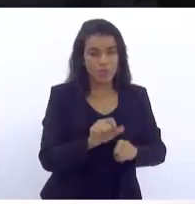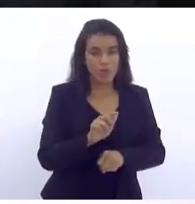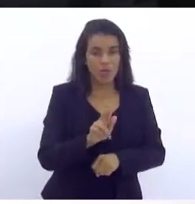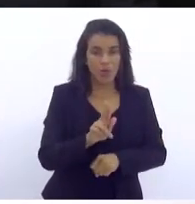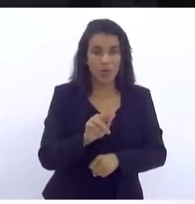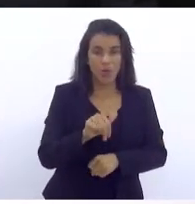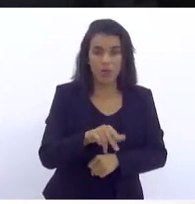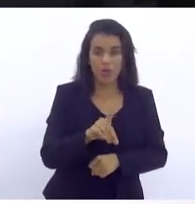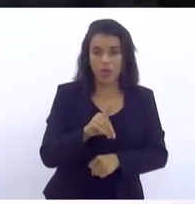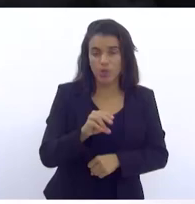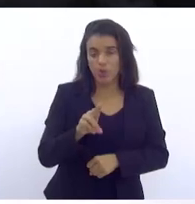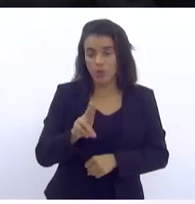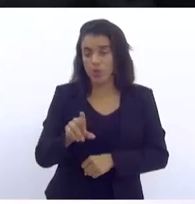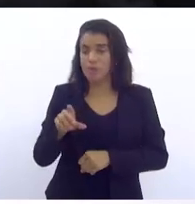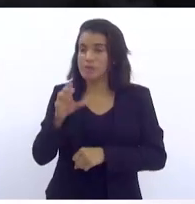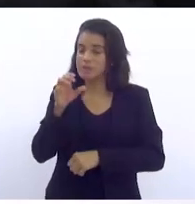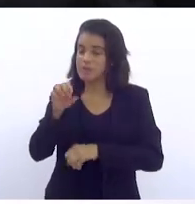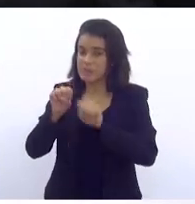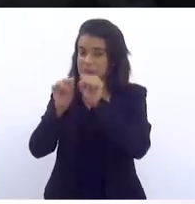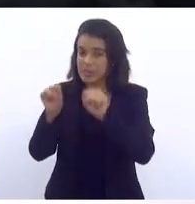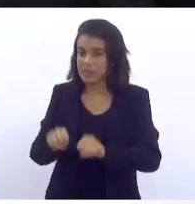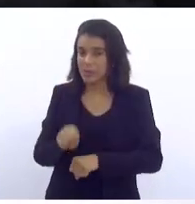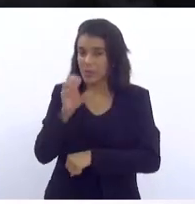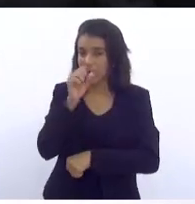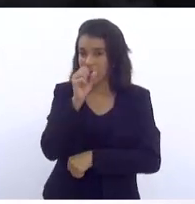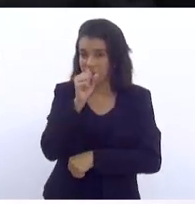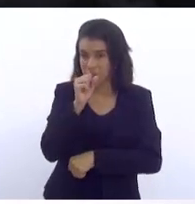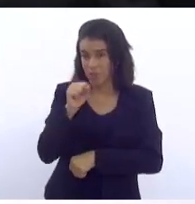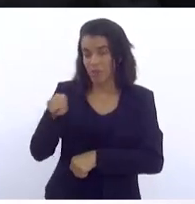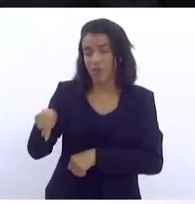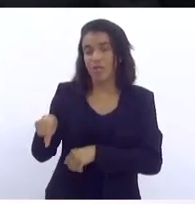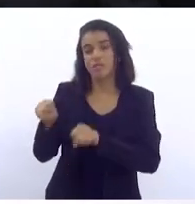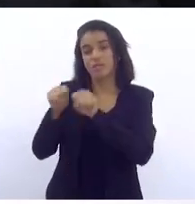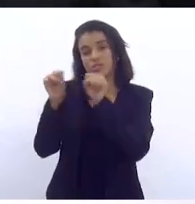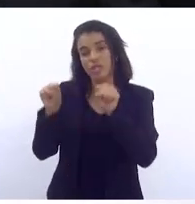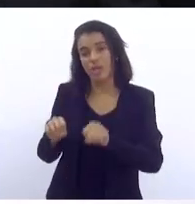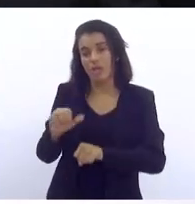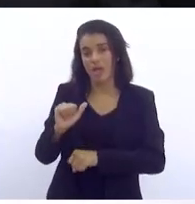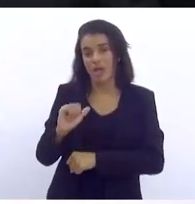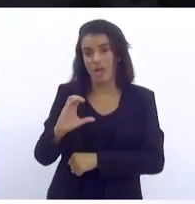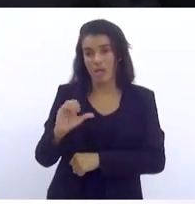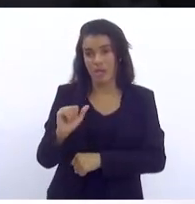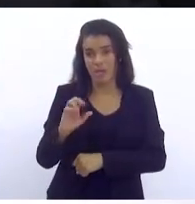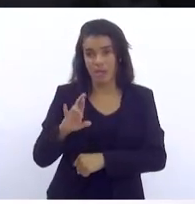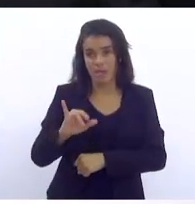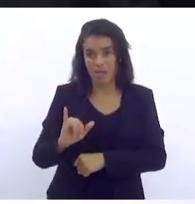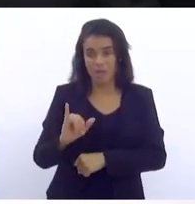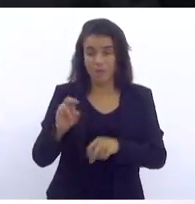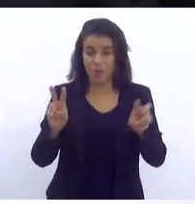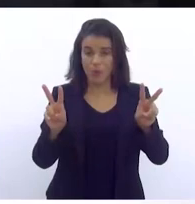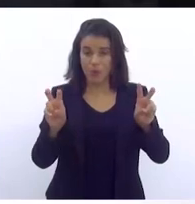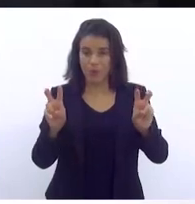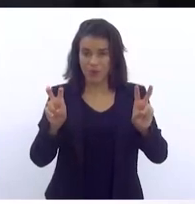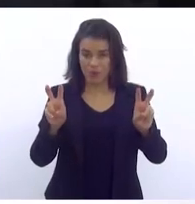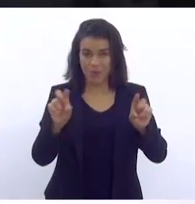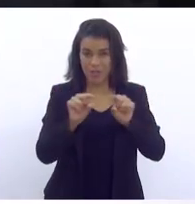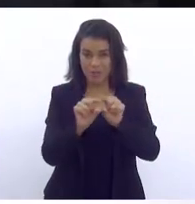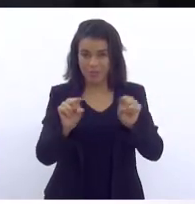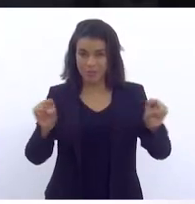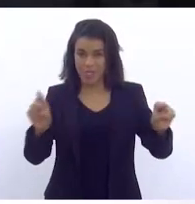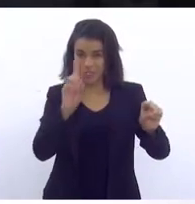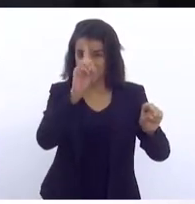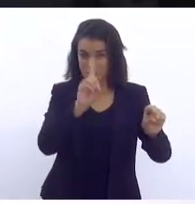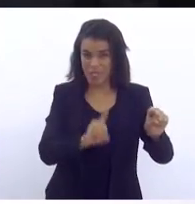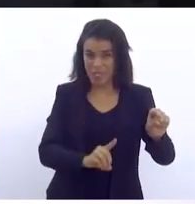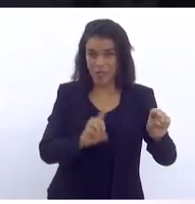Laranjal las e sistema Cari e é importante destacar que Como o próprio título do tema diz o direito